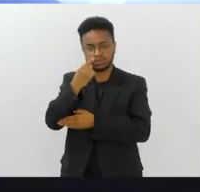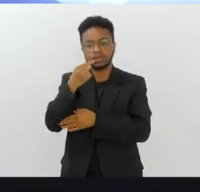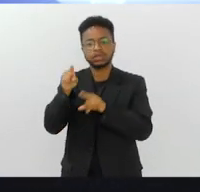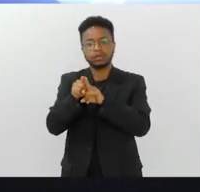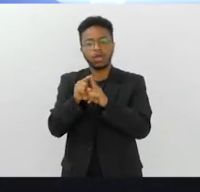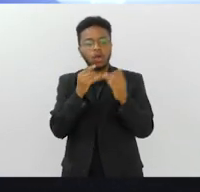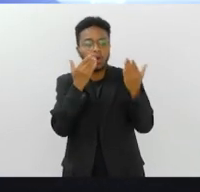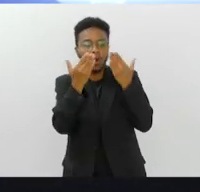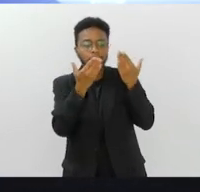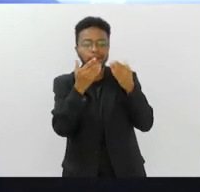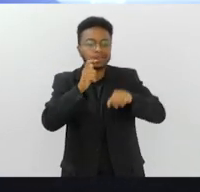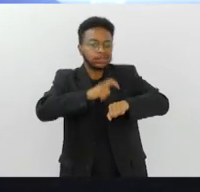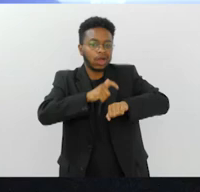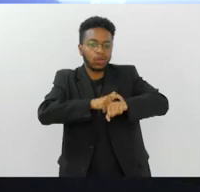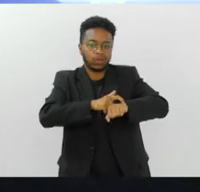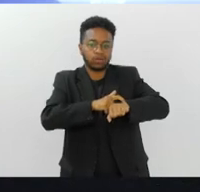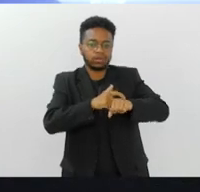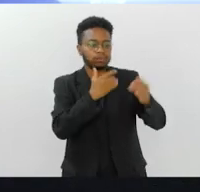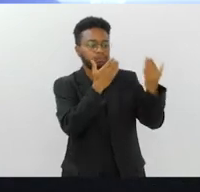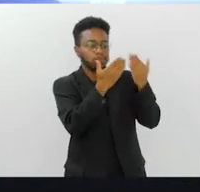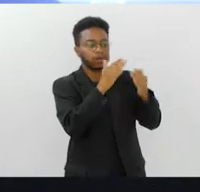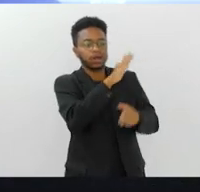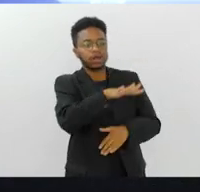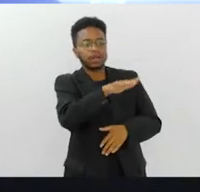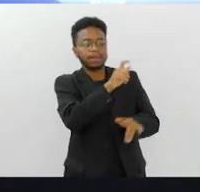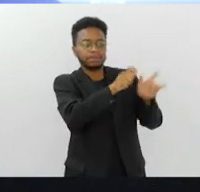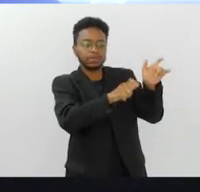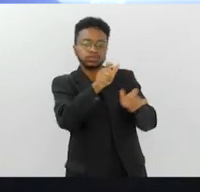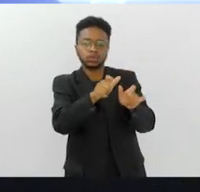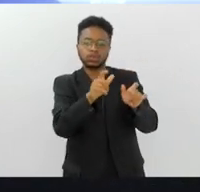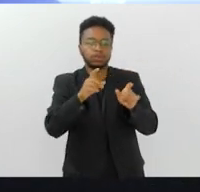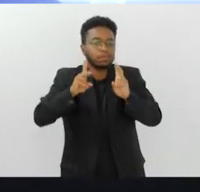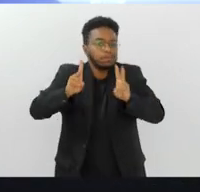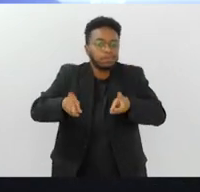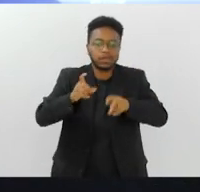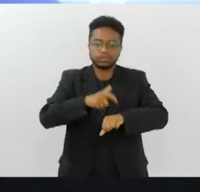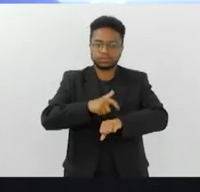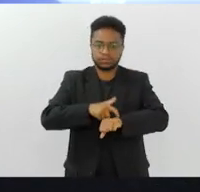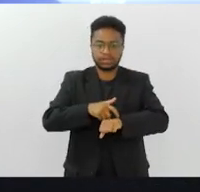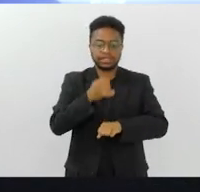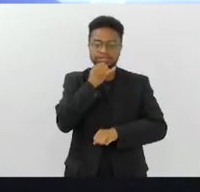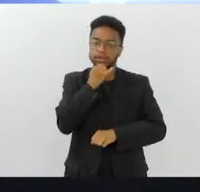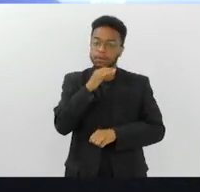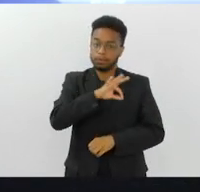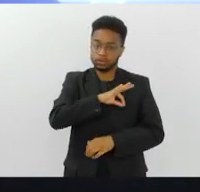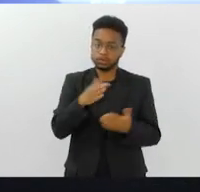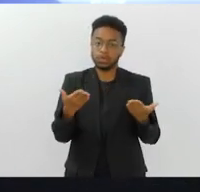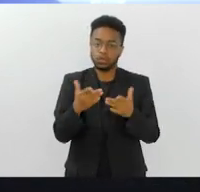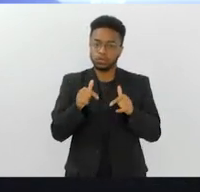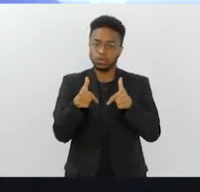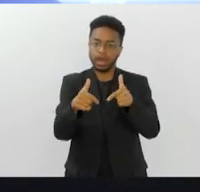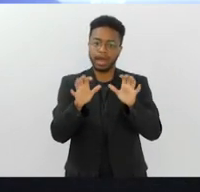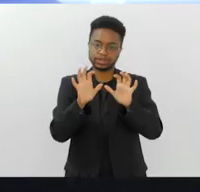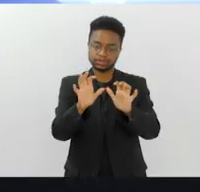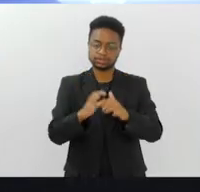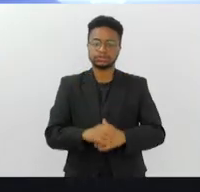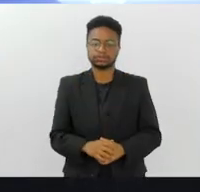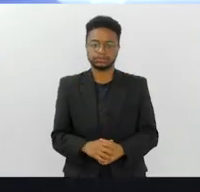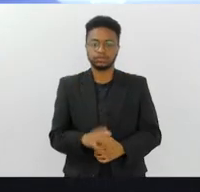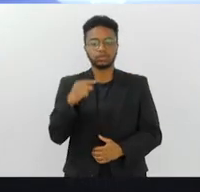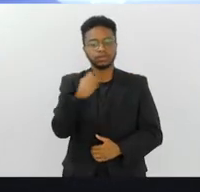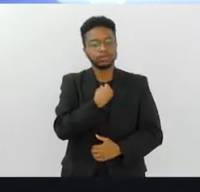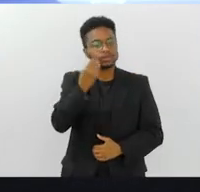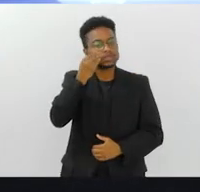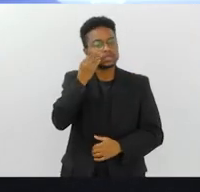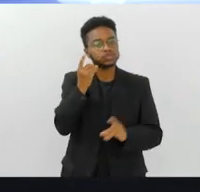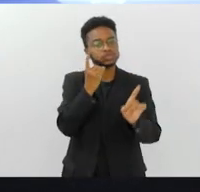comparando em tempo real com centenas ou milhares de faces ao mesmo tempo que é o caso da Polícia Militar hoje que a gente utiliza pro reconhecimento